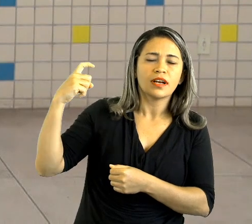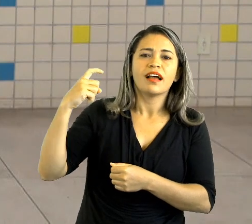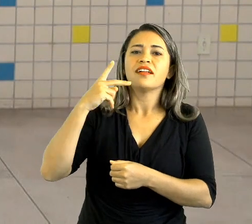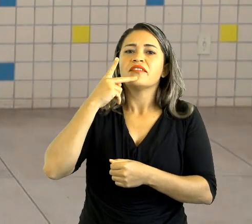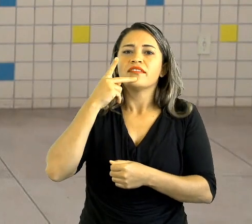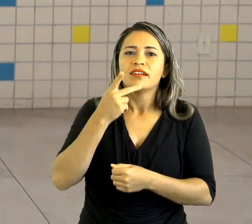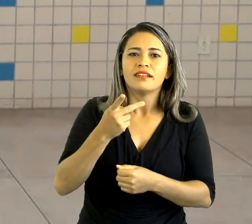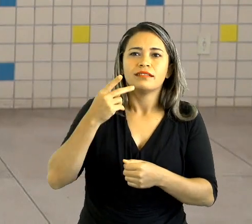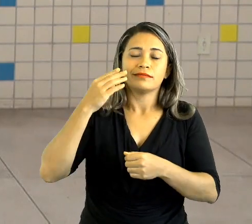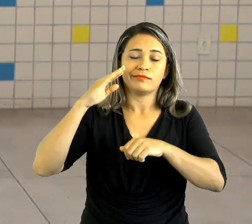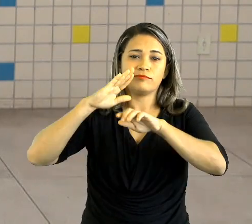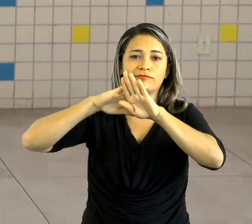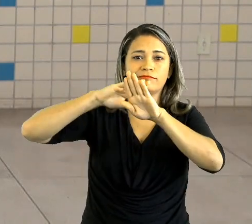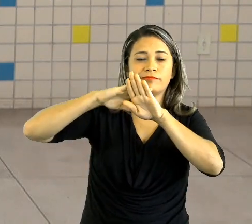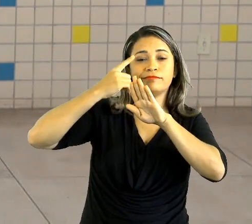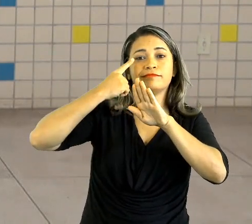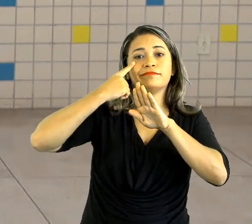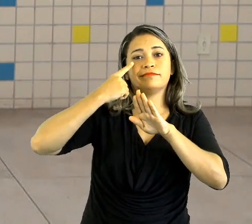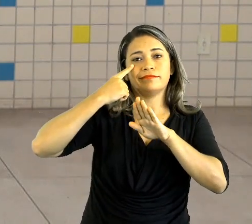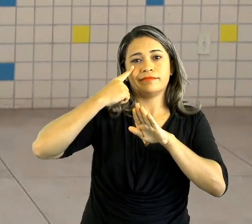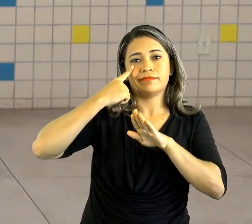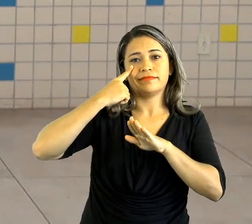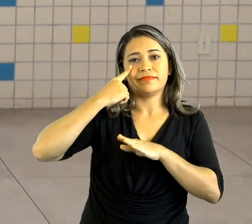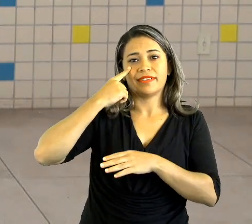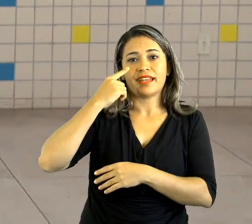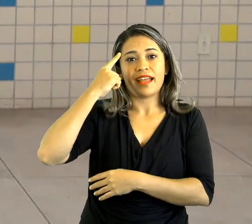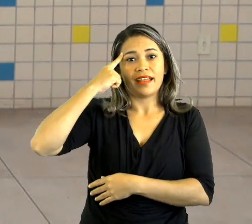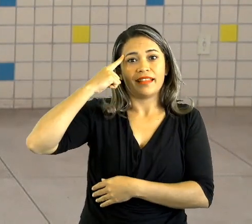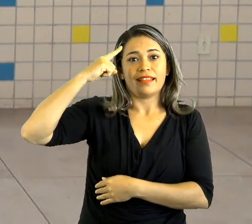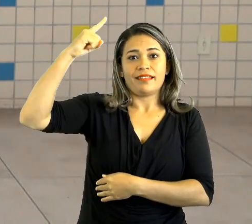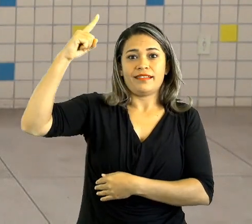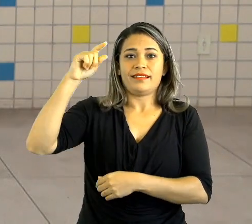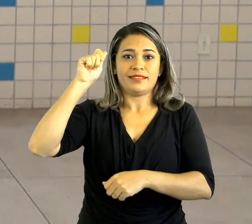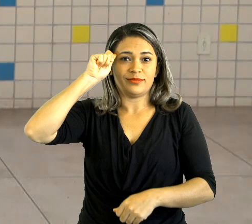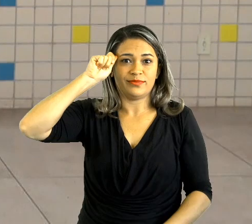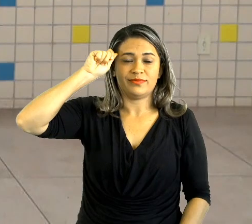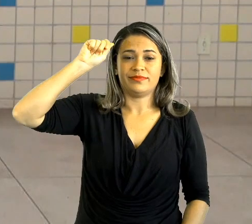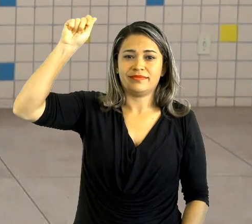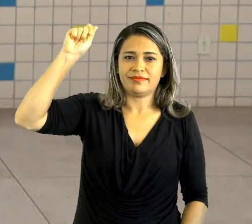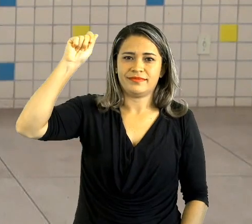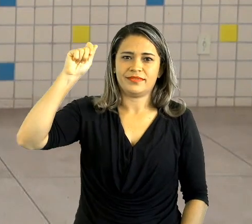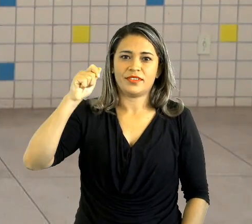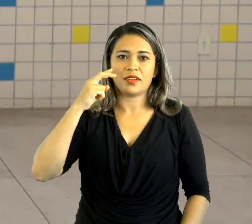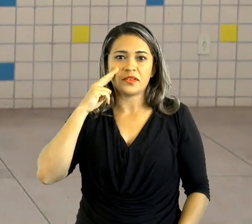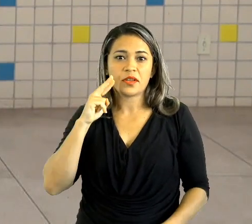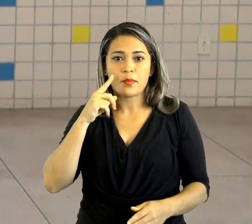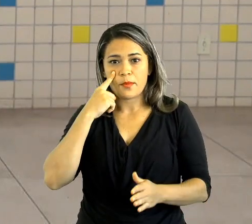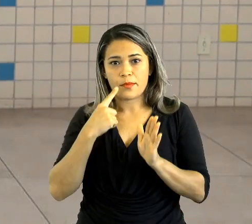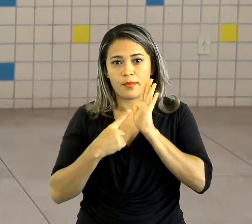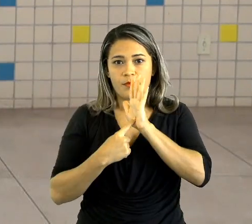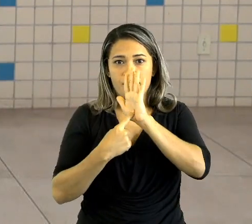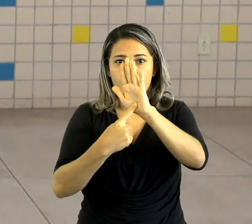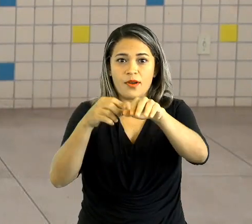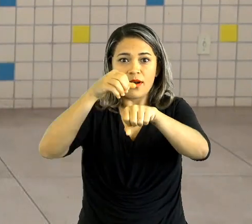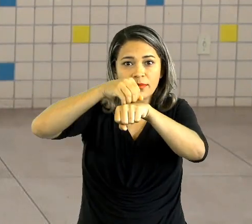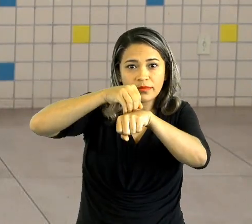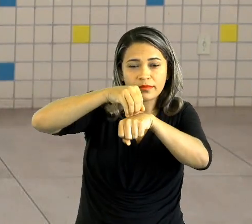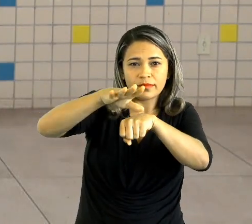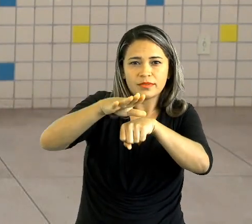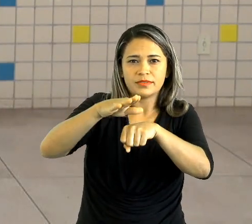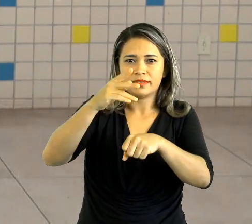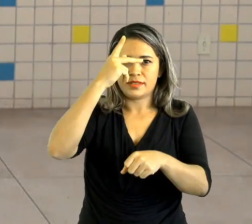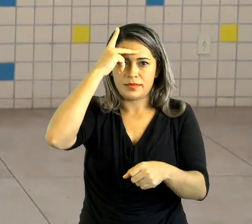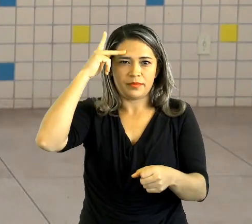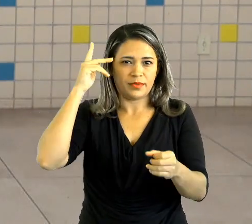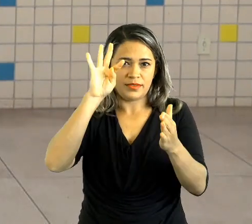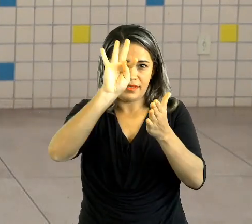atrás dos olhos, né? A intenção do autor passar para o leitor. Então, toda essa